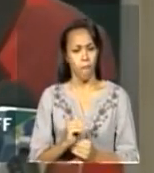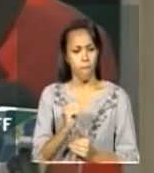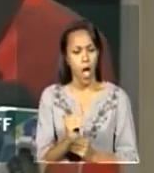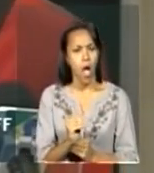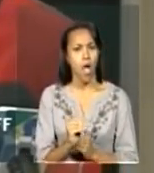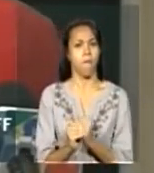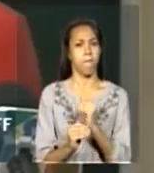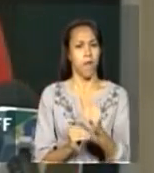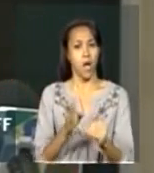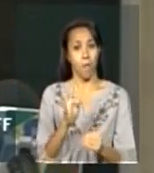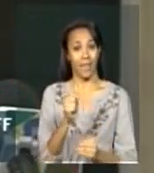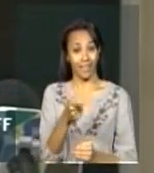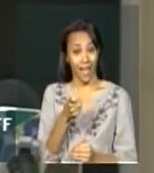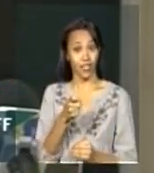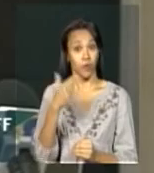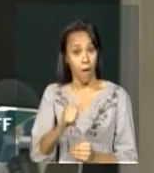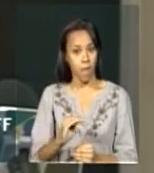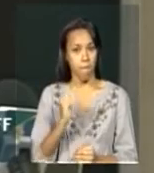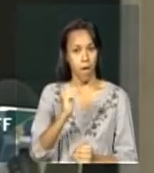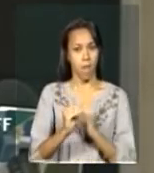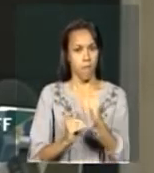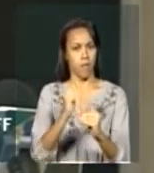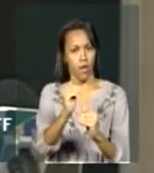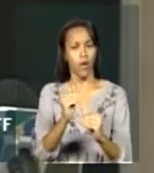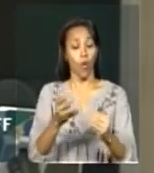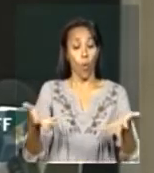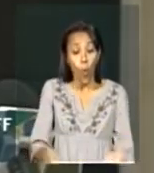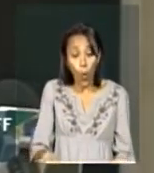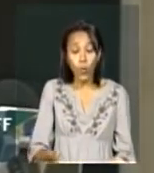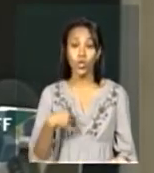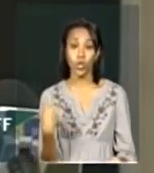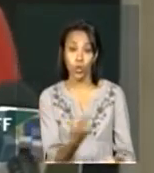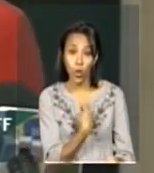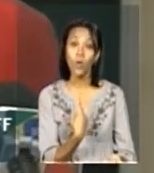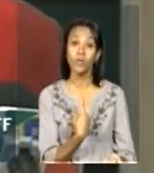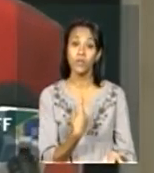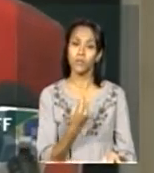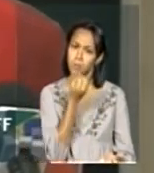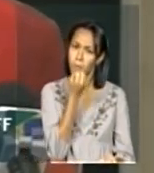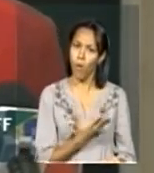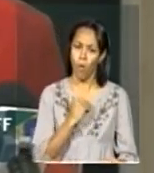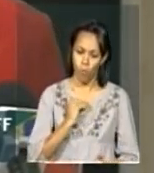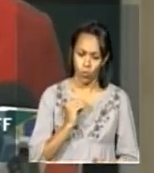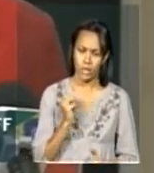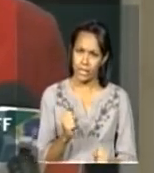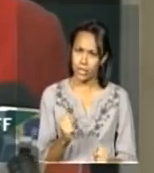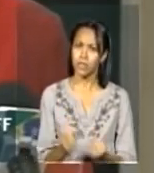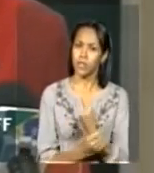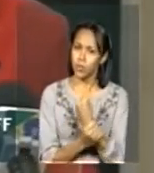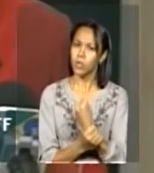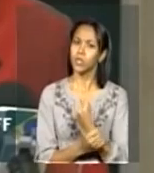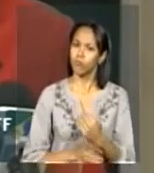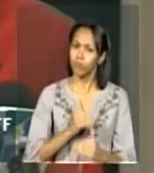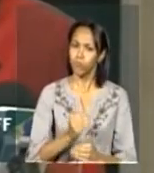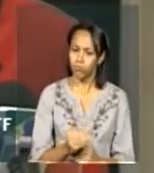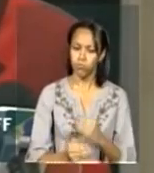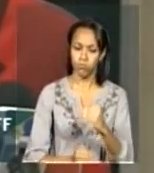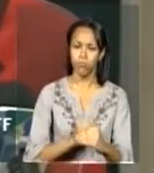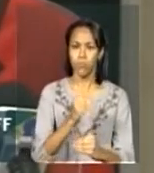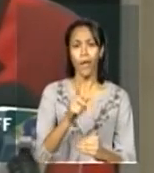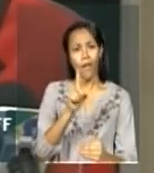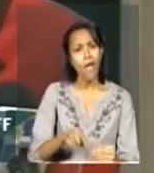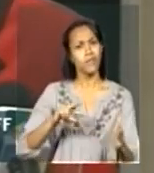taxa maior, mas mesmo hoje nós estamos segurando um nível de crescimento que é bastante